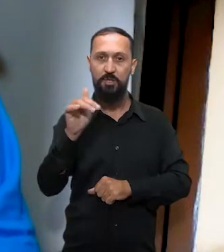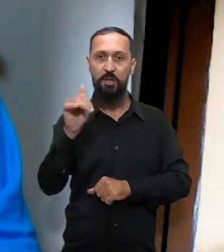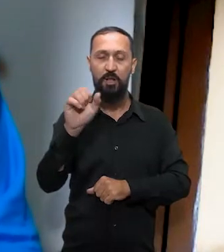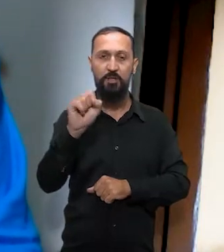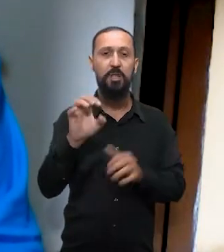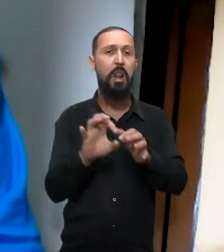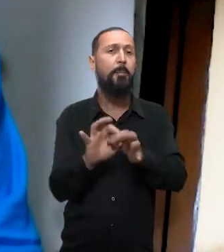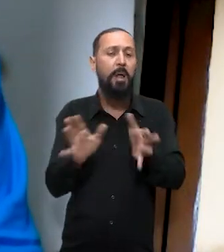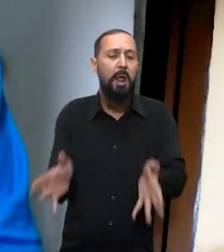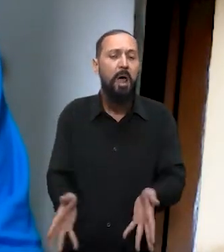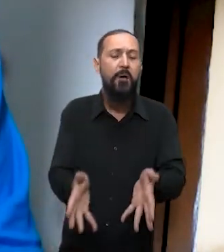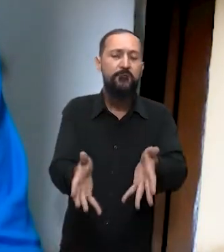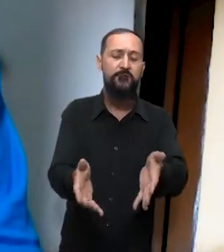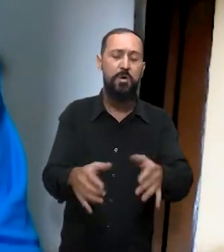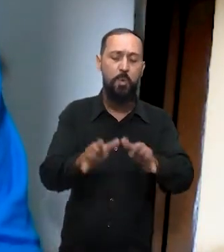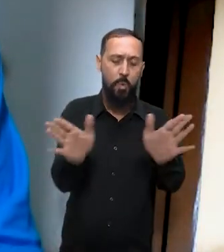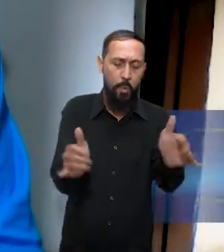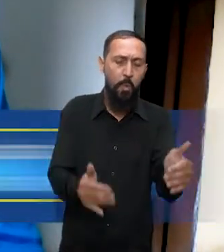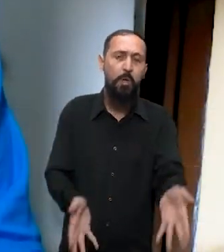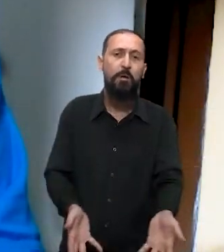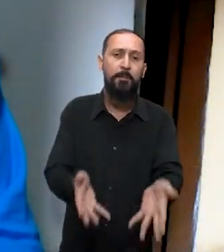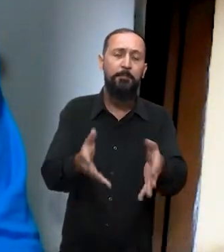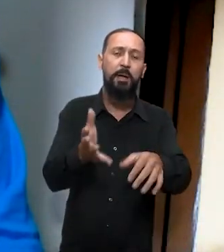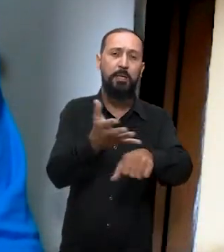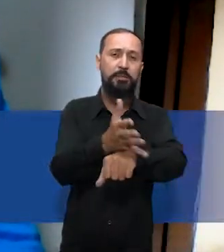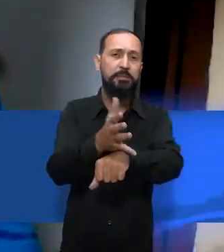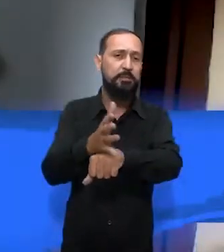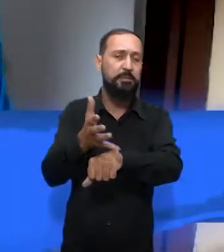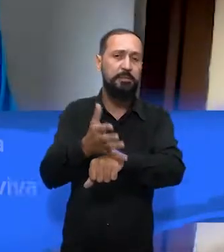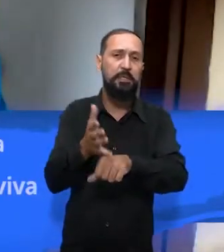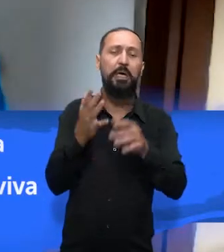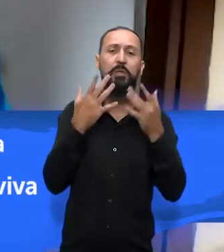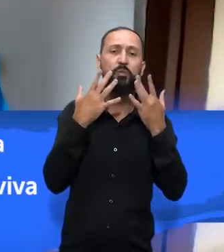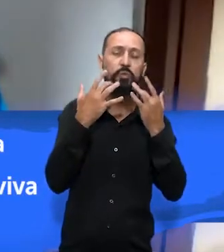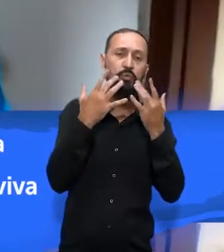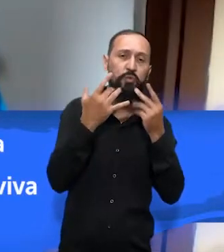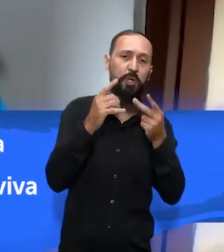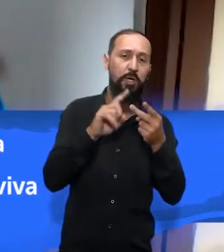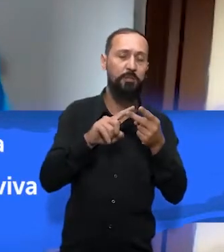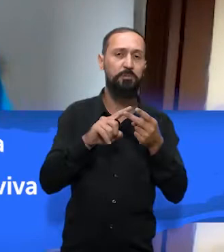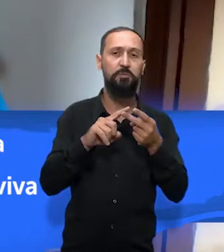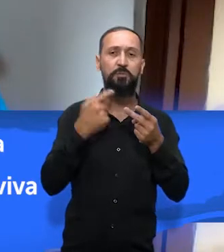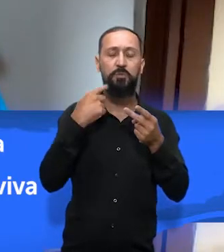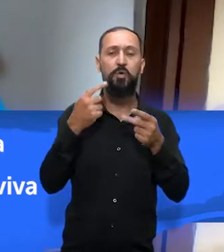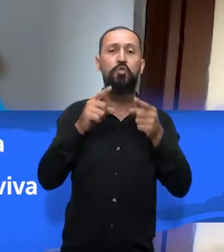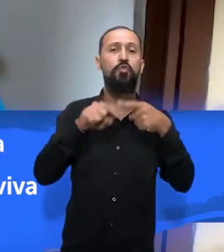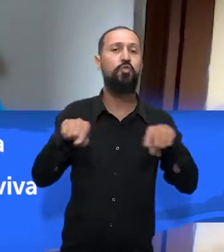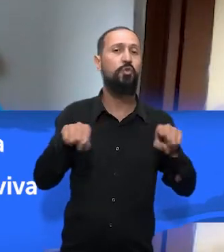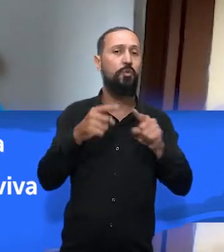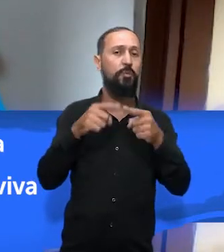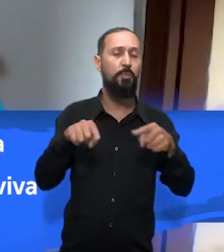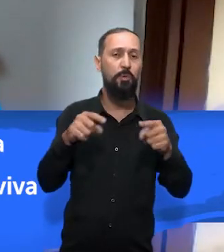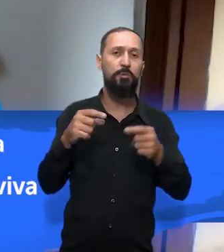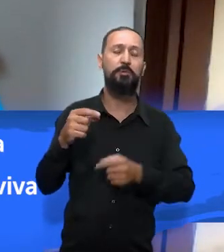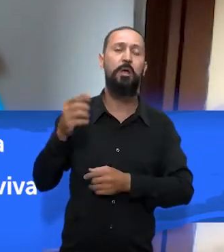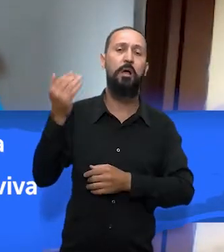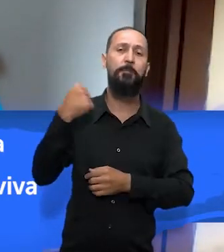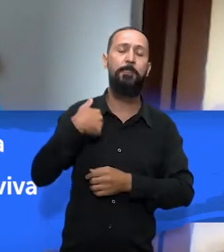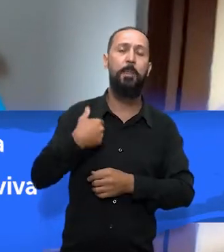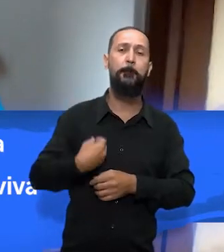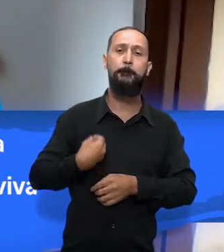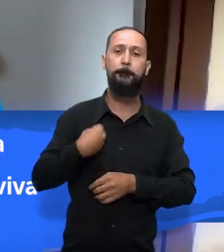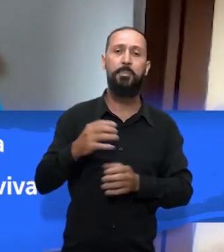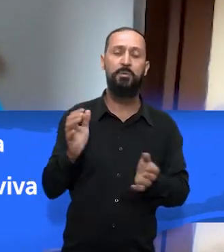ele cedia o espaço para ensaios, né, de teatro, para ensaios de música.